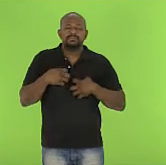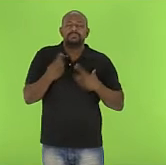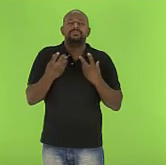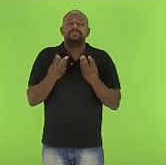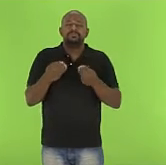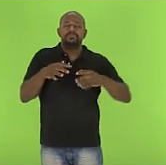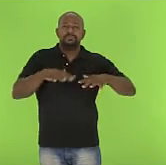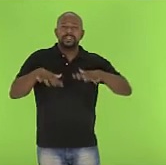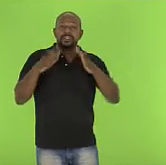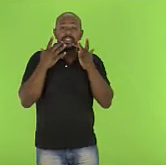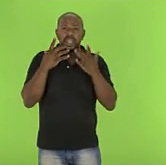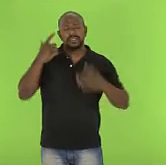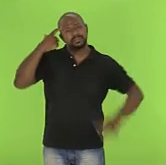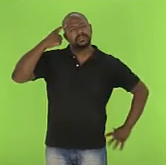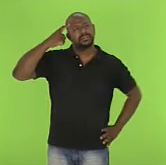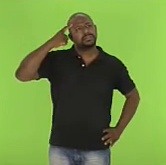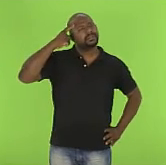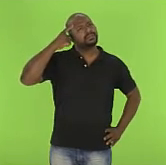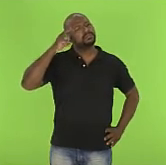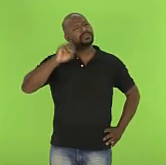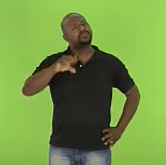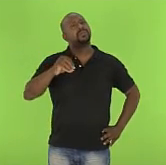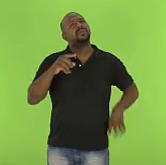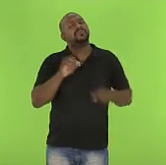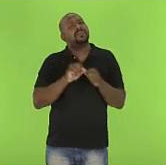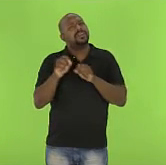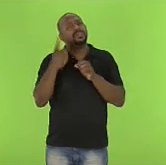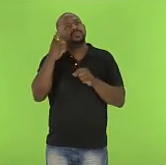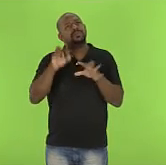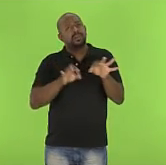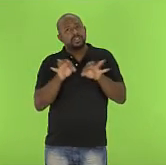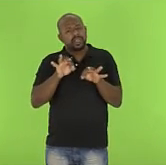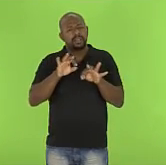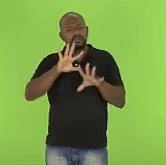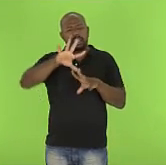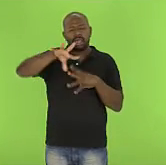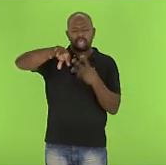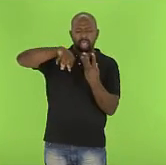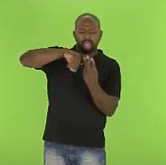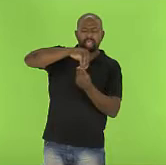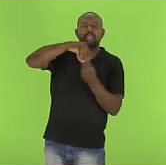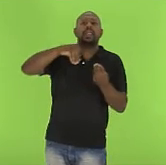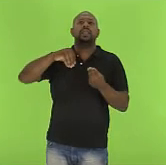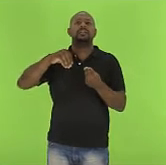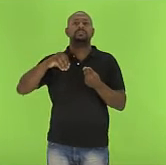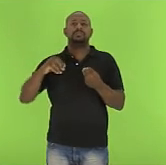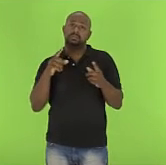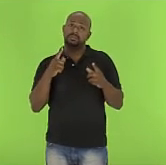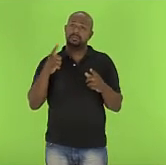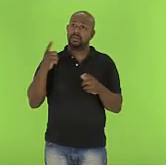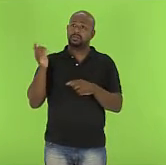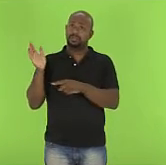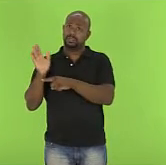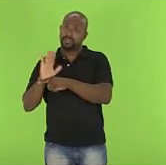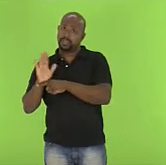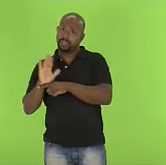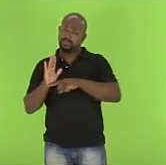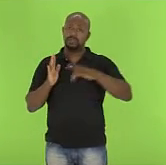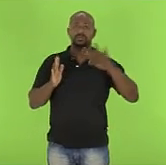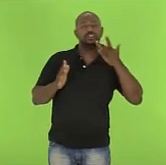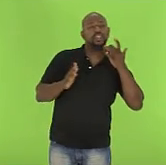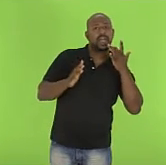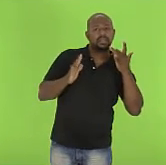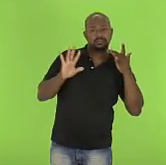daquele clima do teatro. E a gente pensou, por que não fazer um projeto híbrido que encontre o cinema e